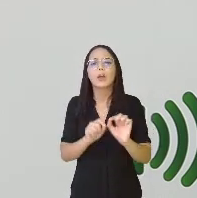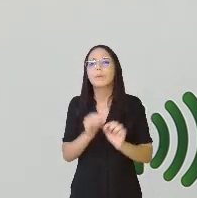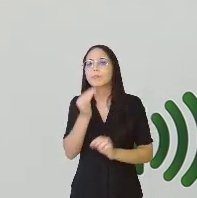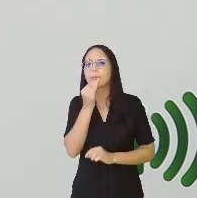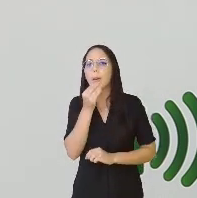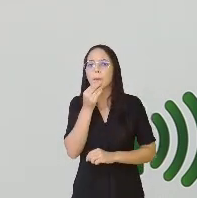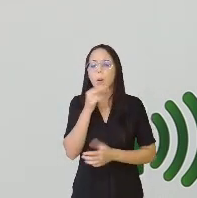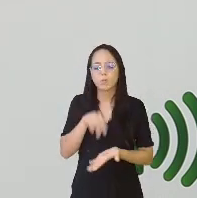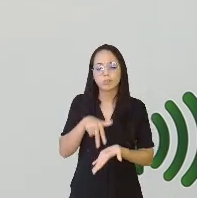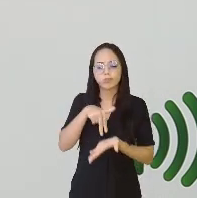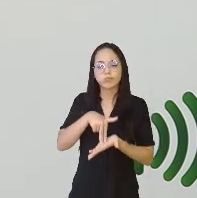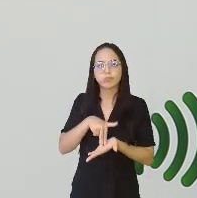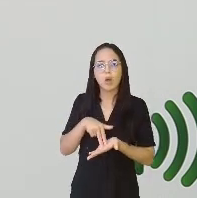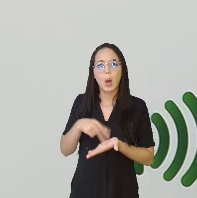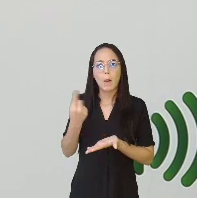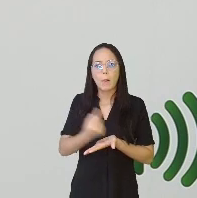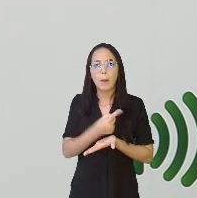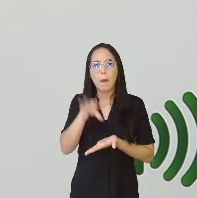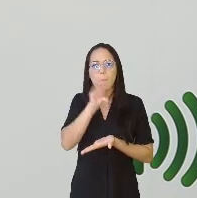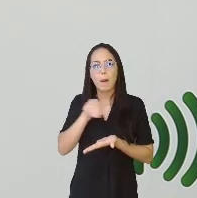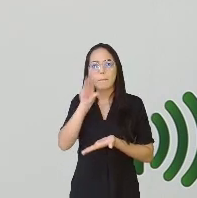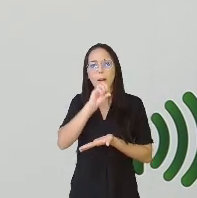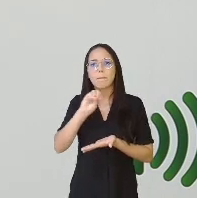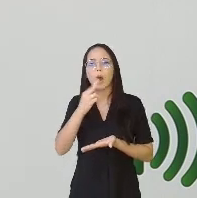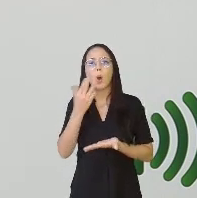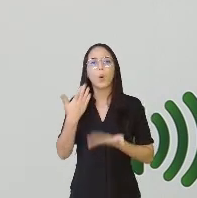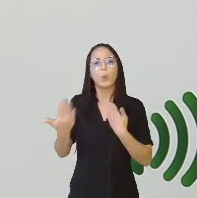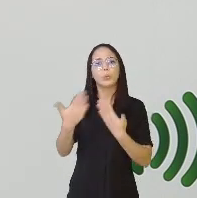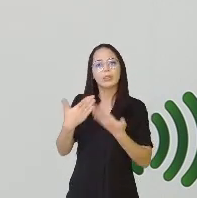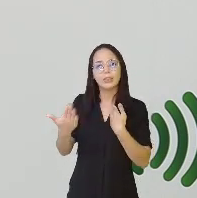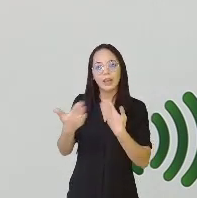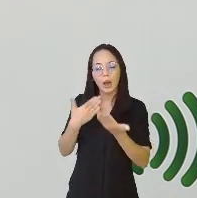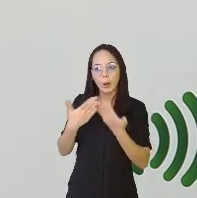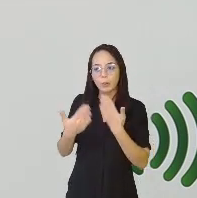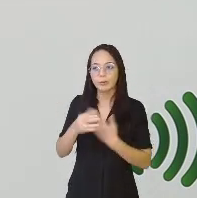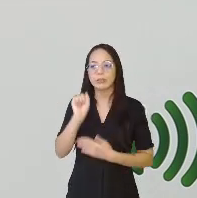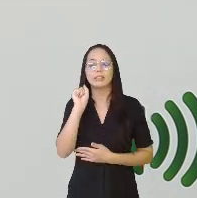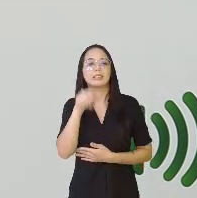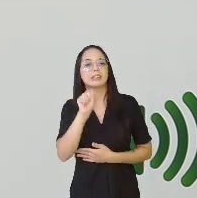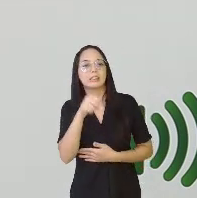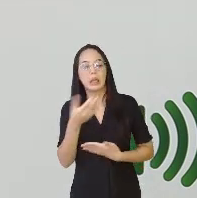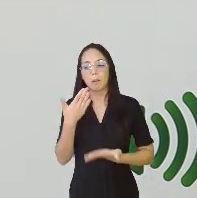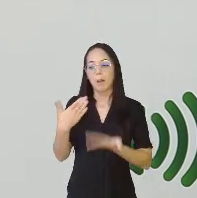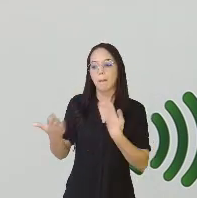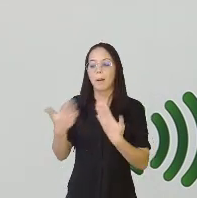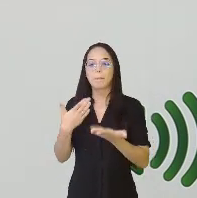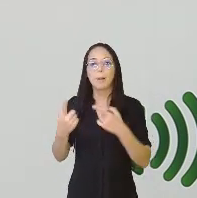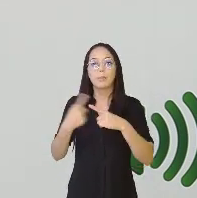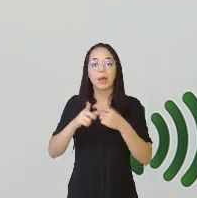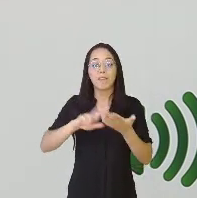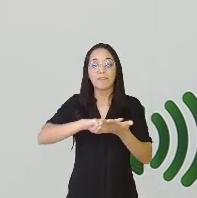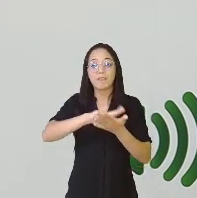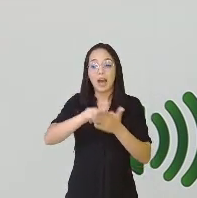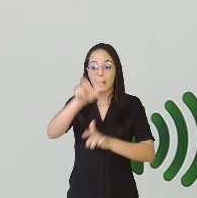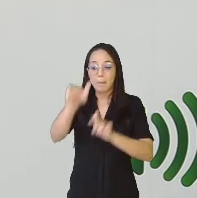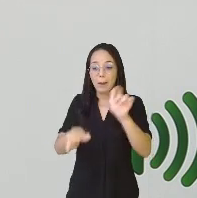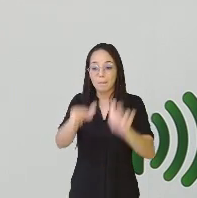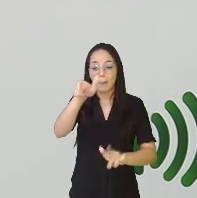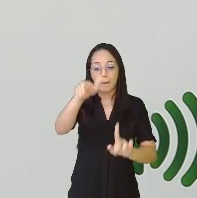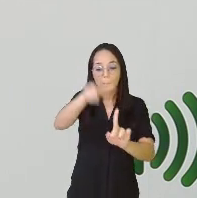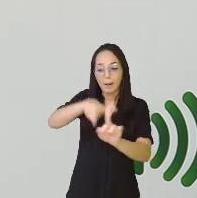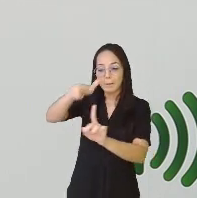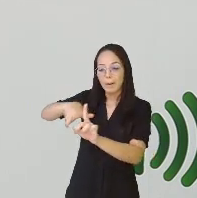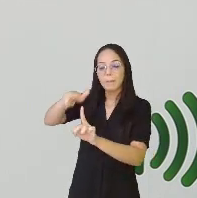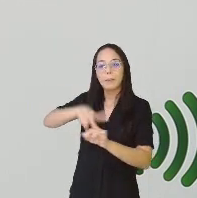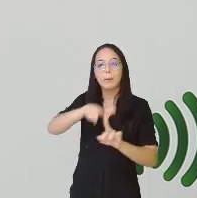é um diálogo? Pensa bem rapidinho. Muito bem, isso é um diálogo, porque tem várias personagens conversando.